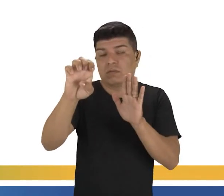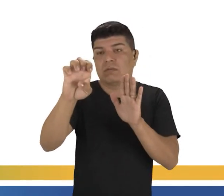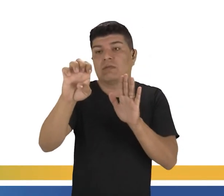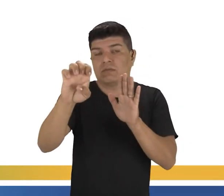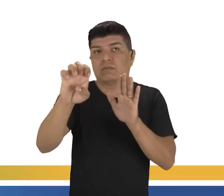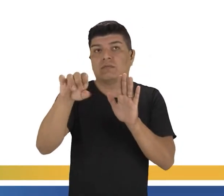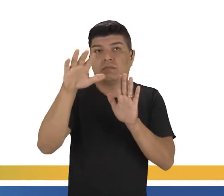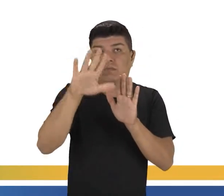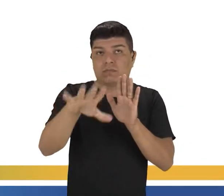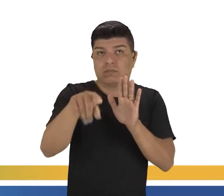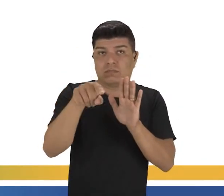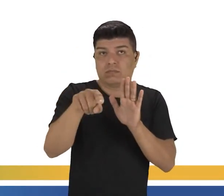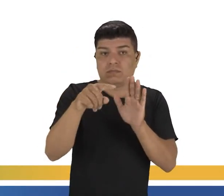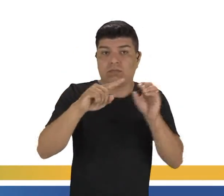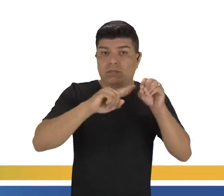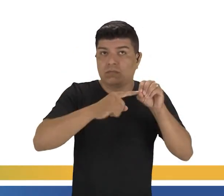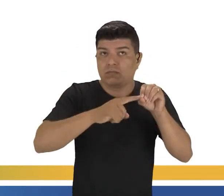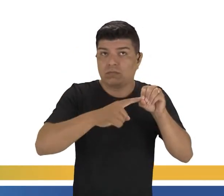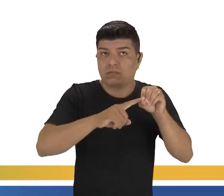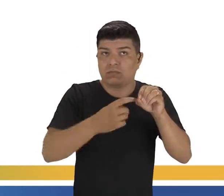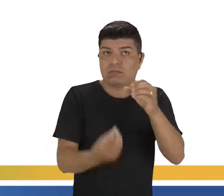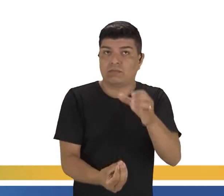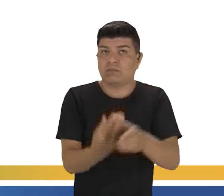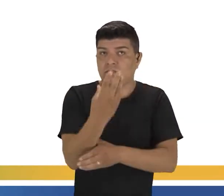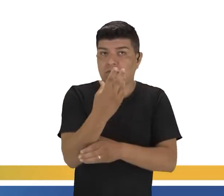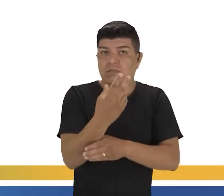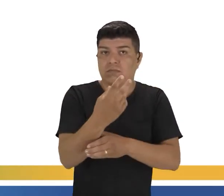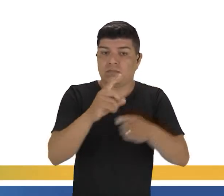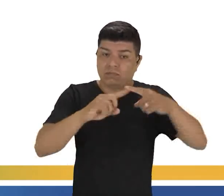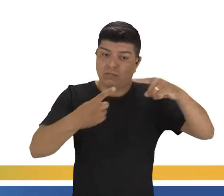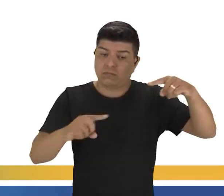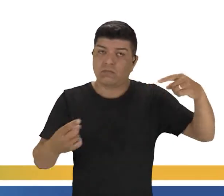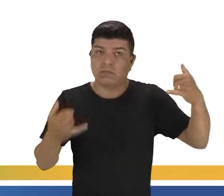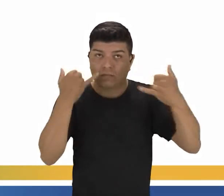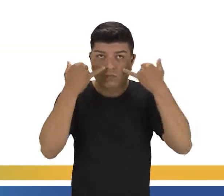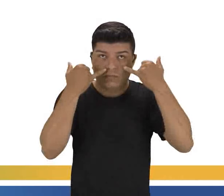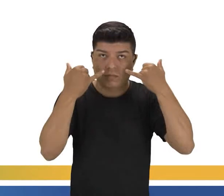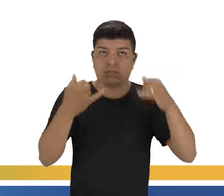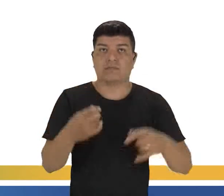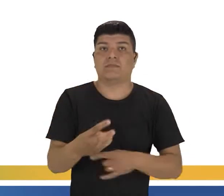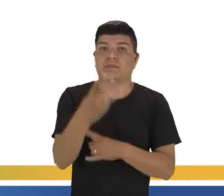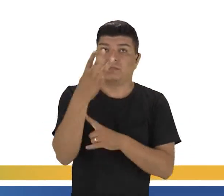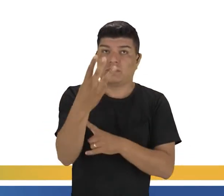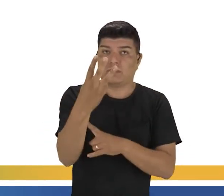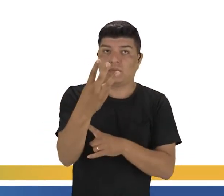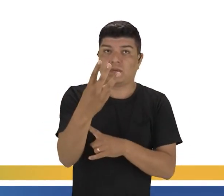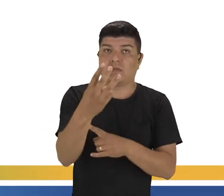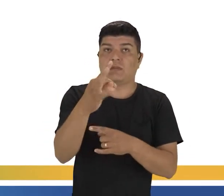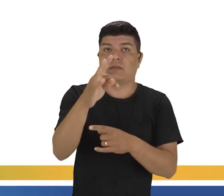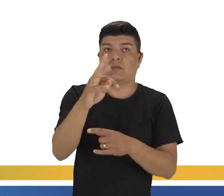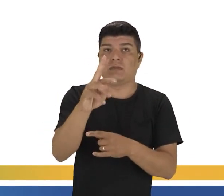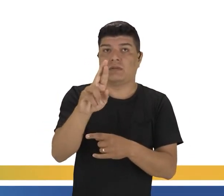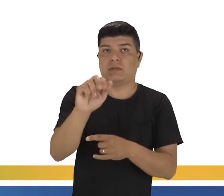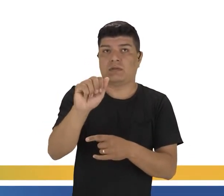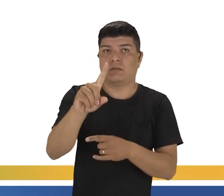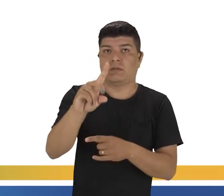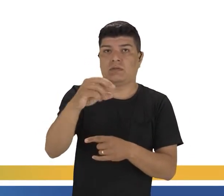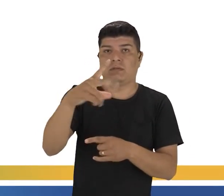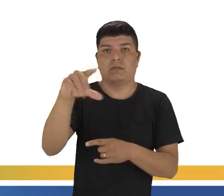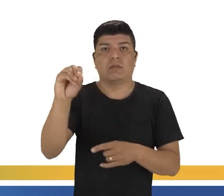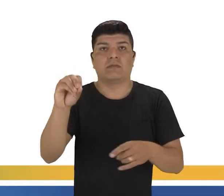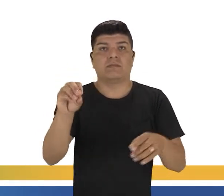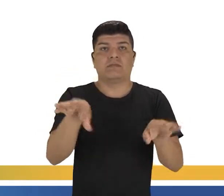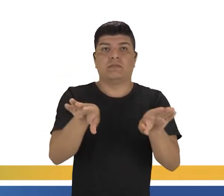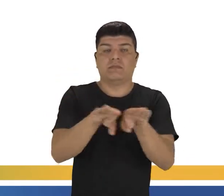lá no núcleo para a produção do RNA mensageiro. Então, 2, transcrição. E 3, nós vamos ter a tradução, que é a síntese